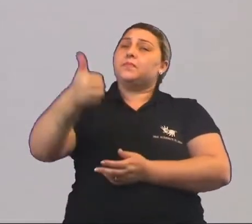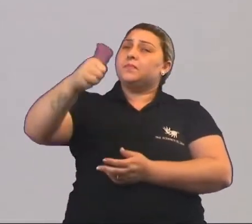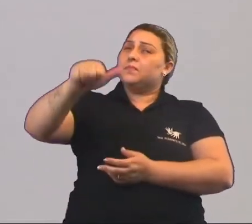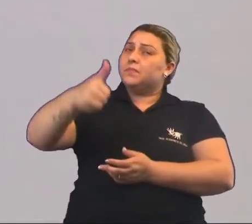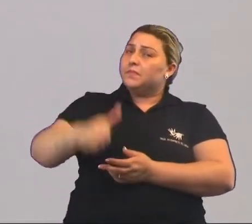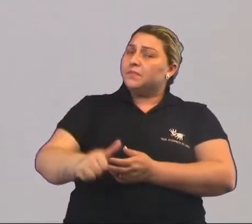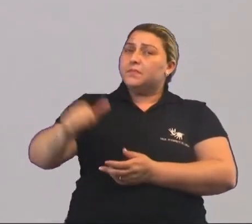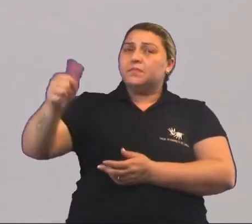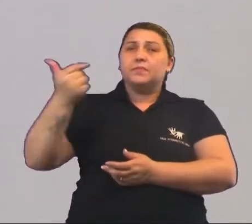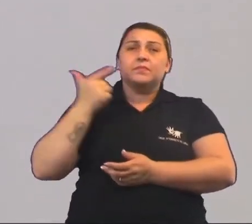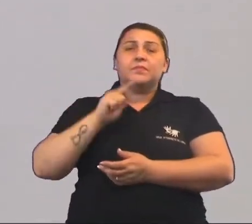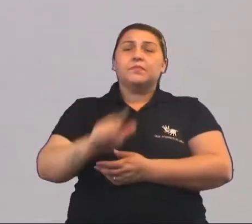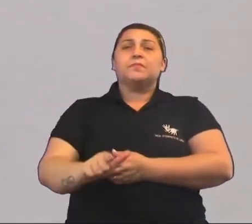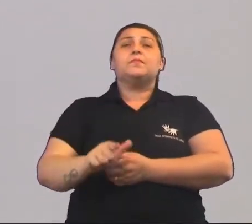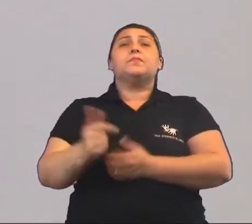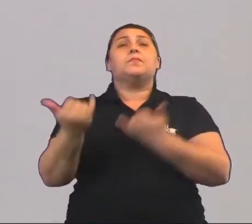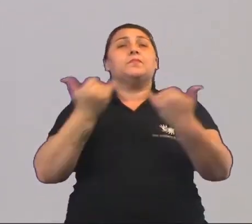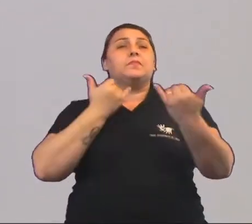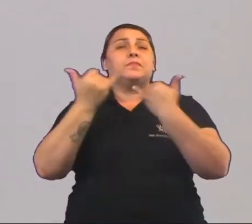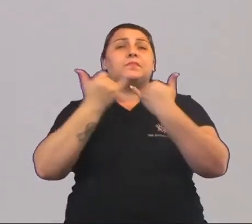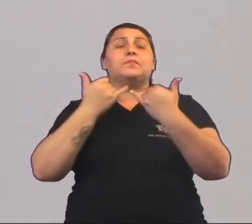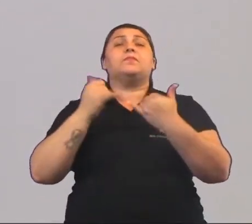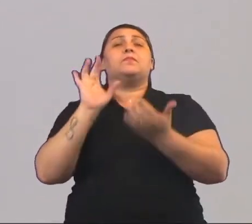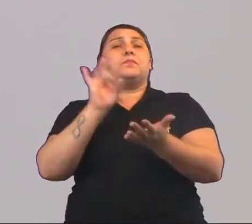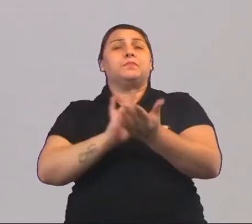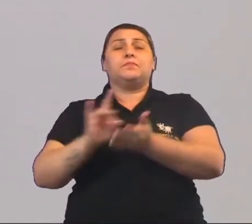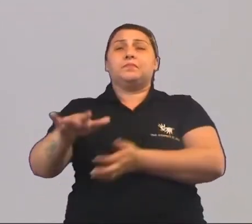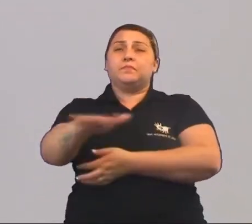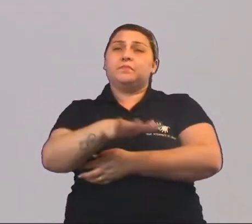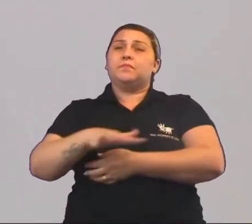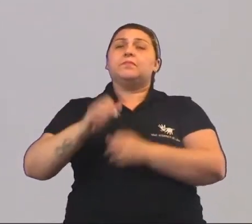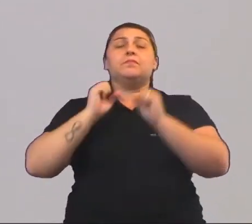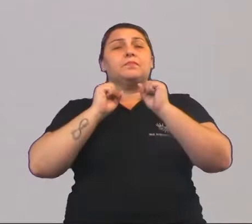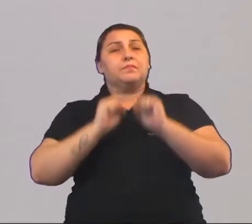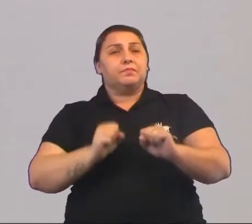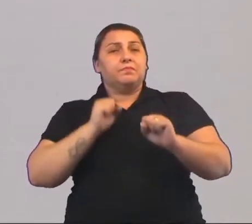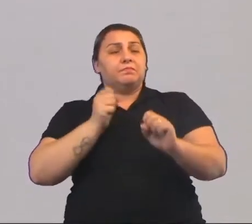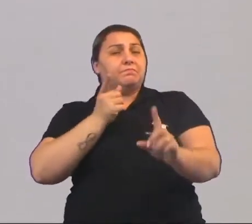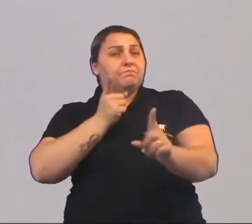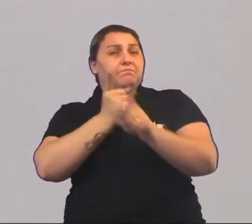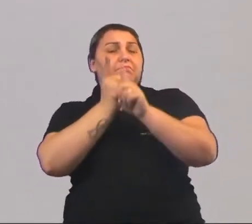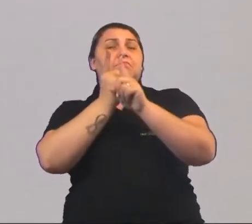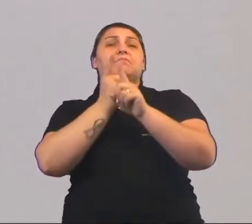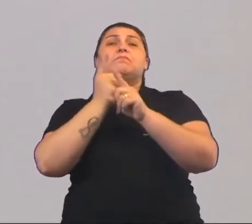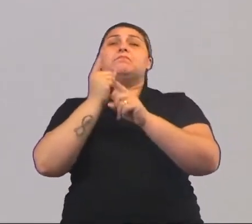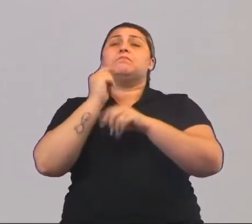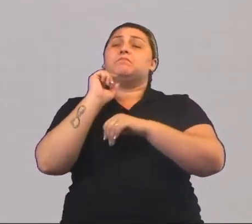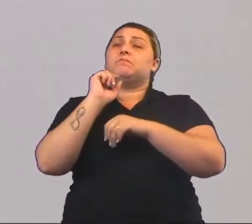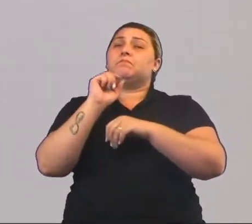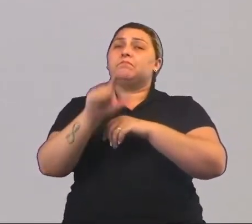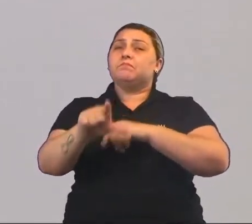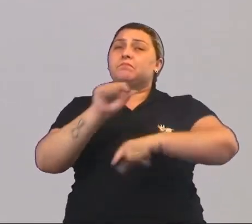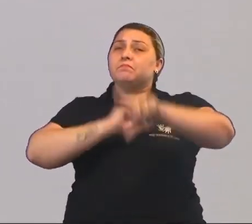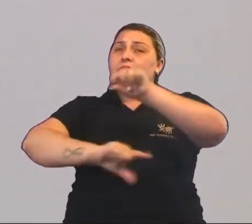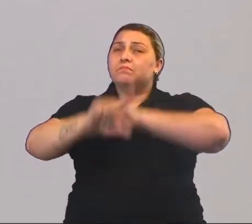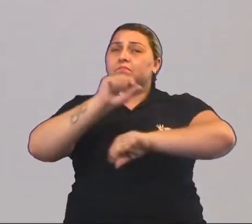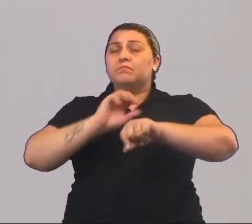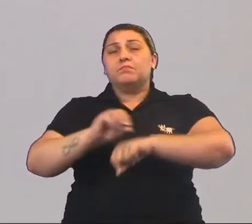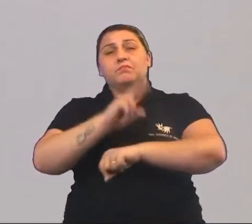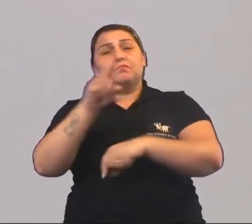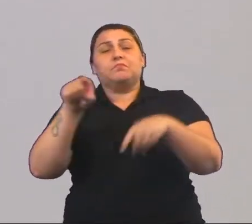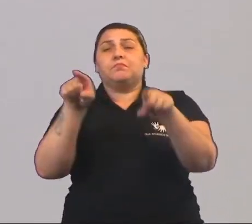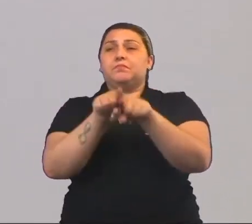análise apurada a respeito da realidade social, nós podemos encontrar alternativas